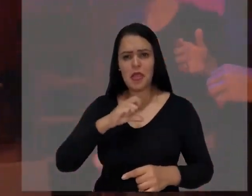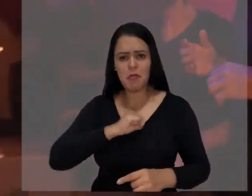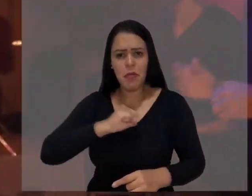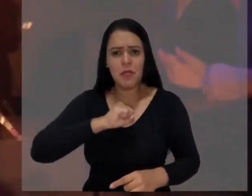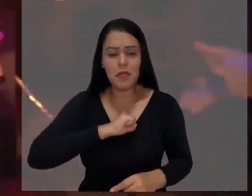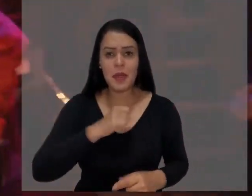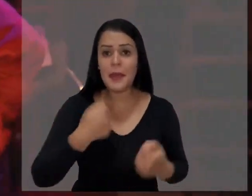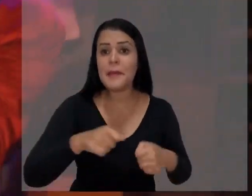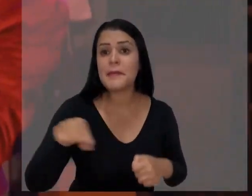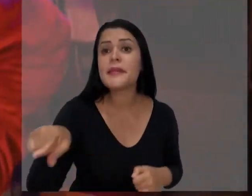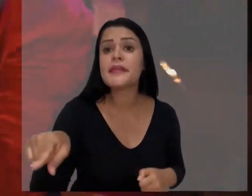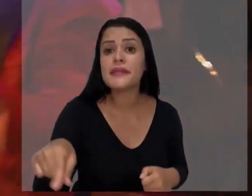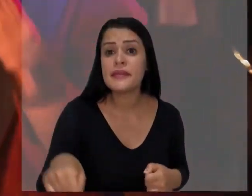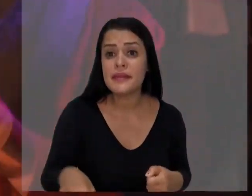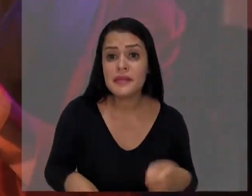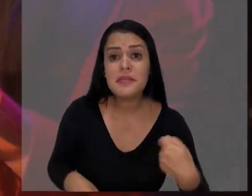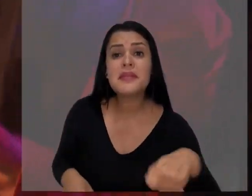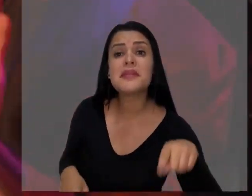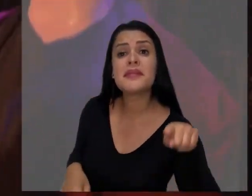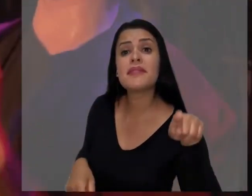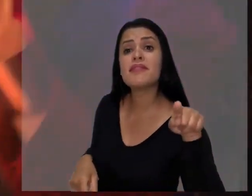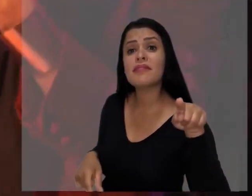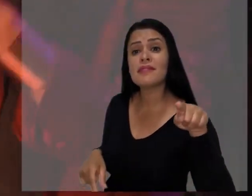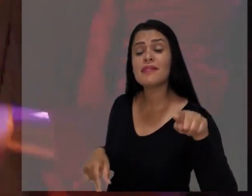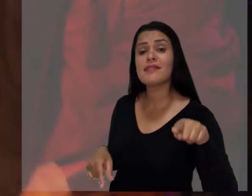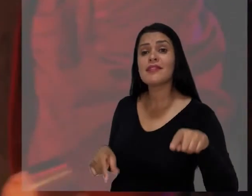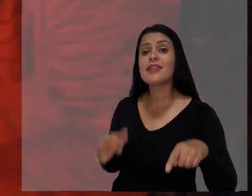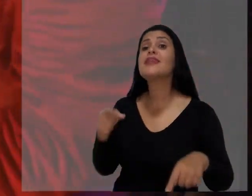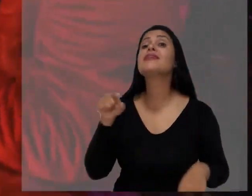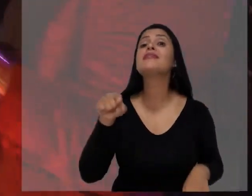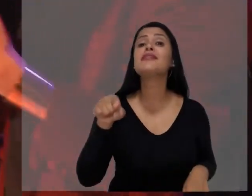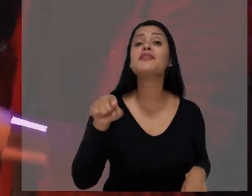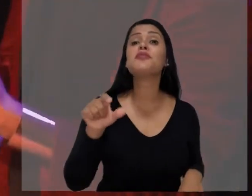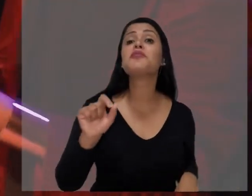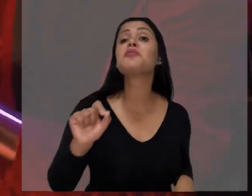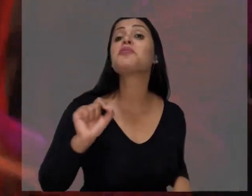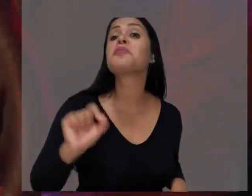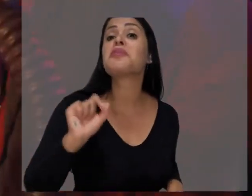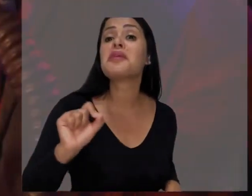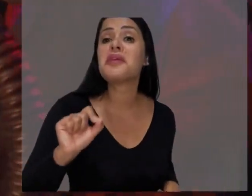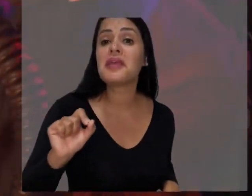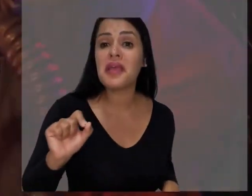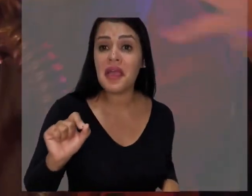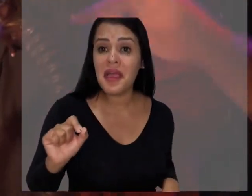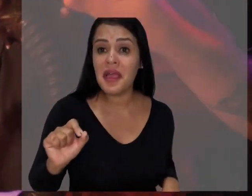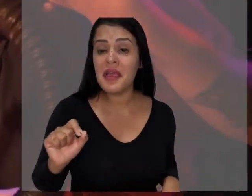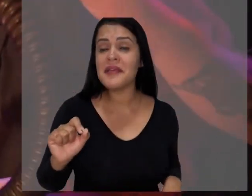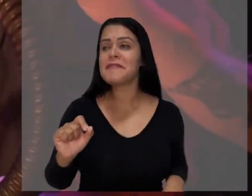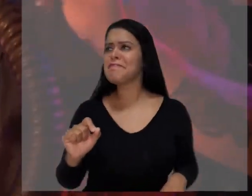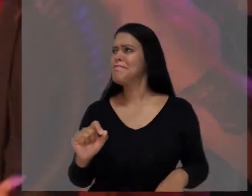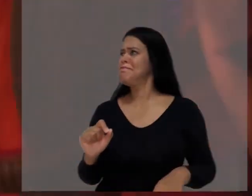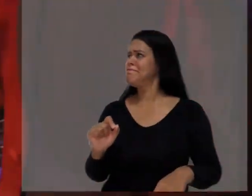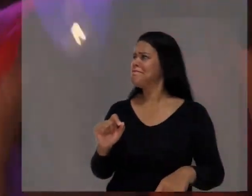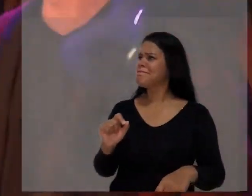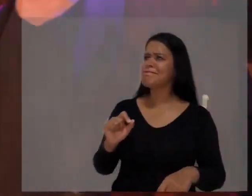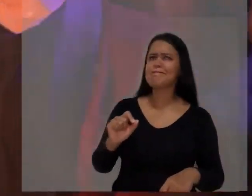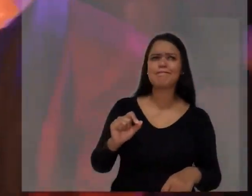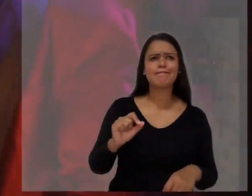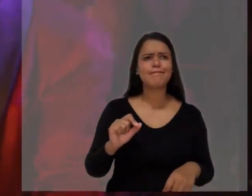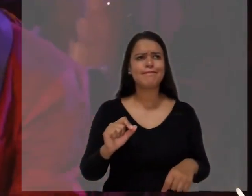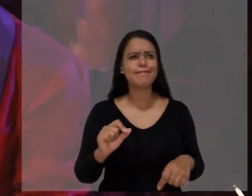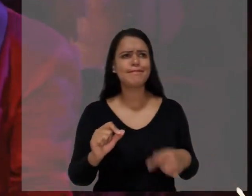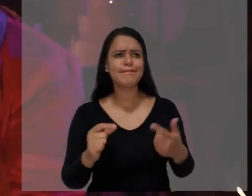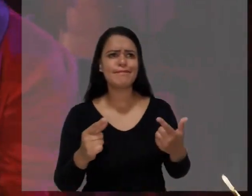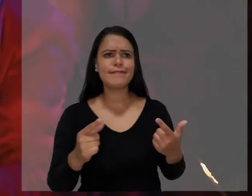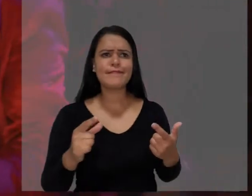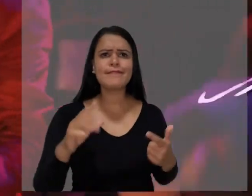Quem precisa disso? Quem precisa disso? Isso é... Meu Deus, o que que é isso? E se